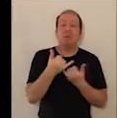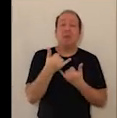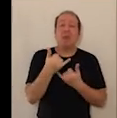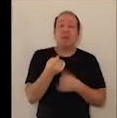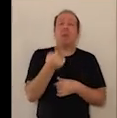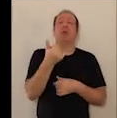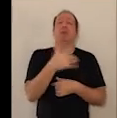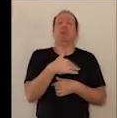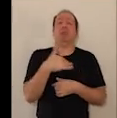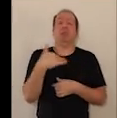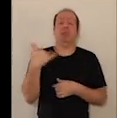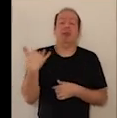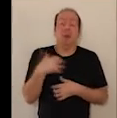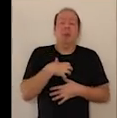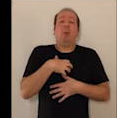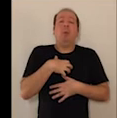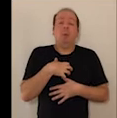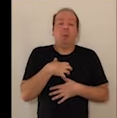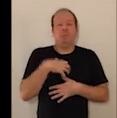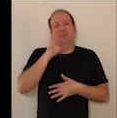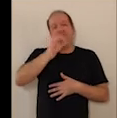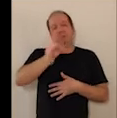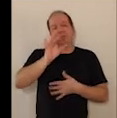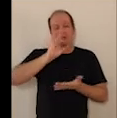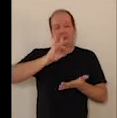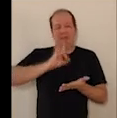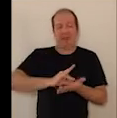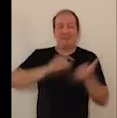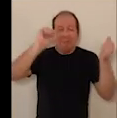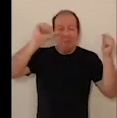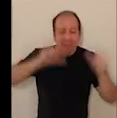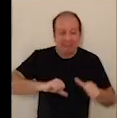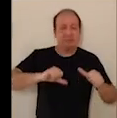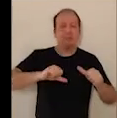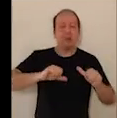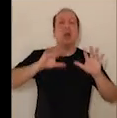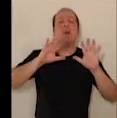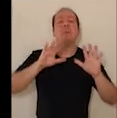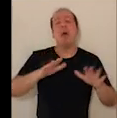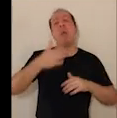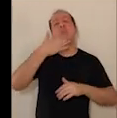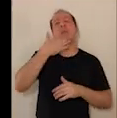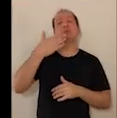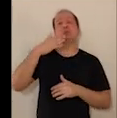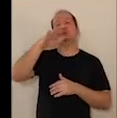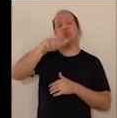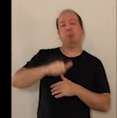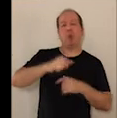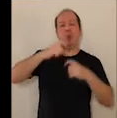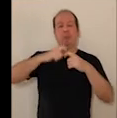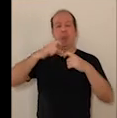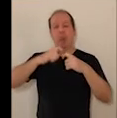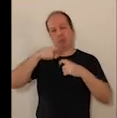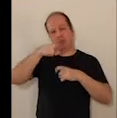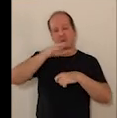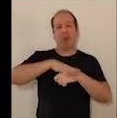de vida, de fôlego. É verdade, estava péssimo. Ele me mandou chamar um médico judeu, que ele